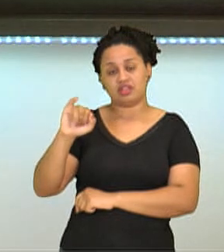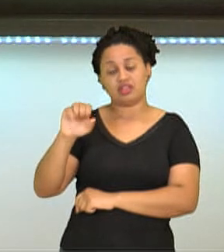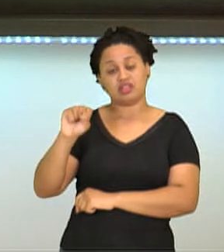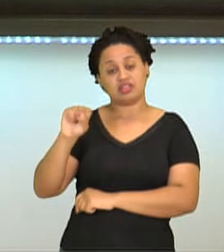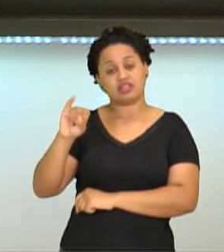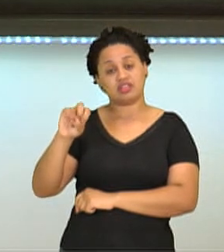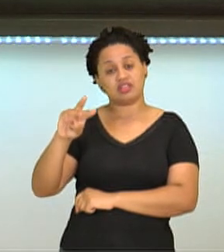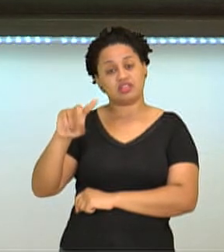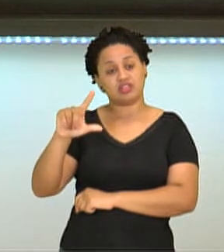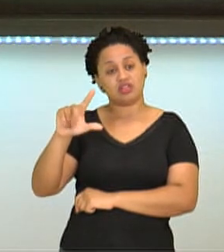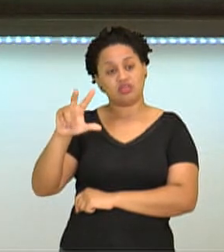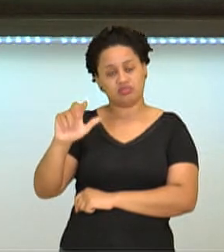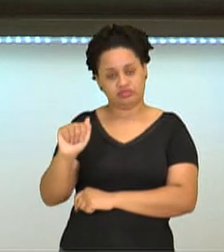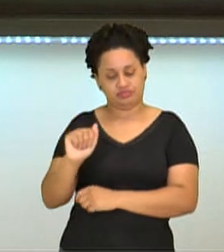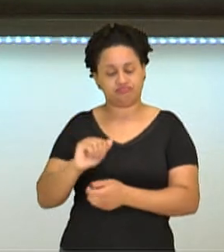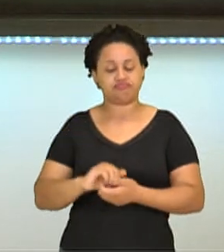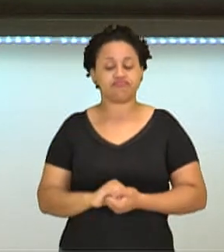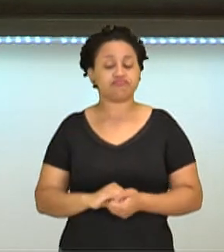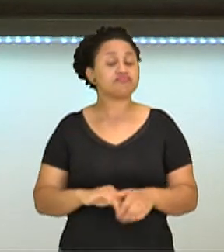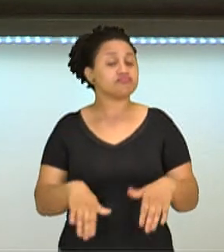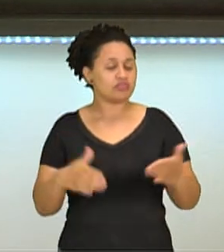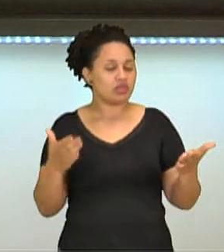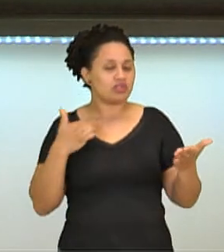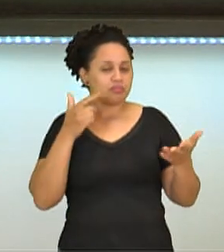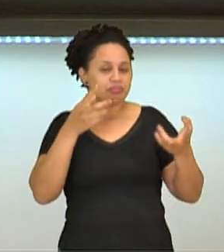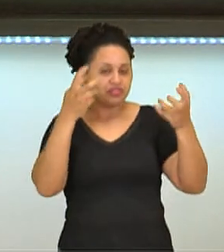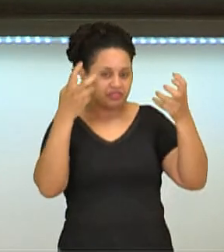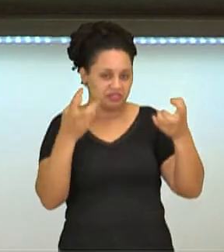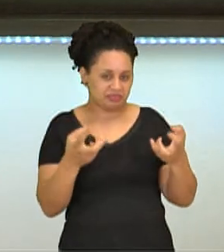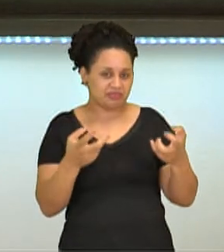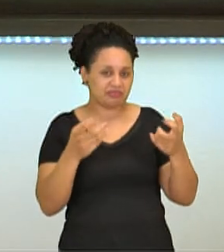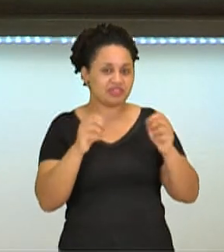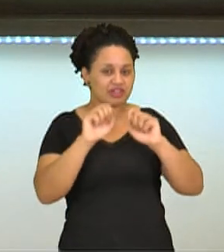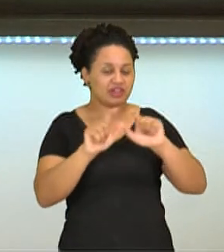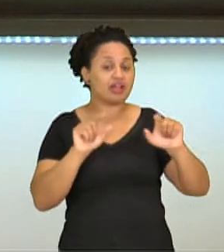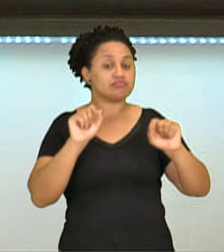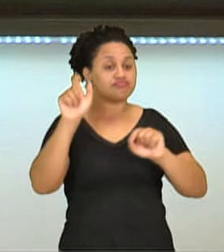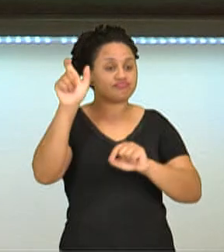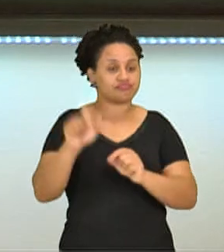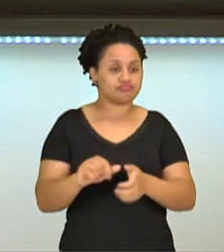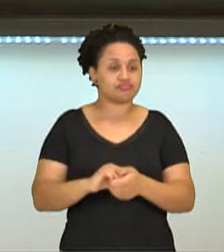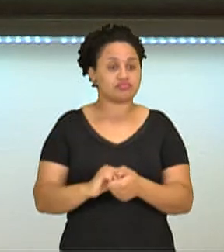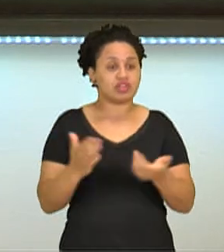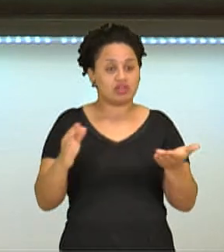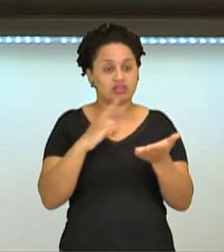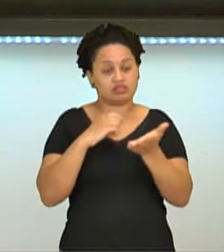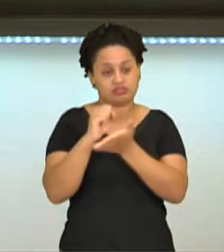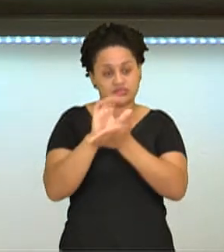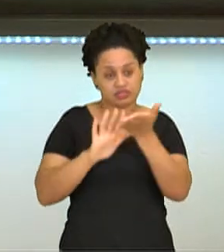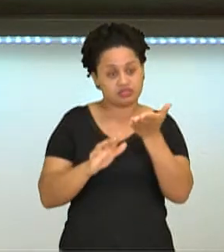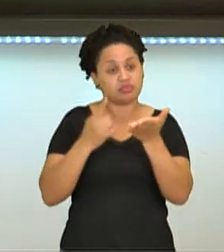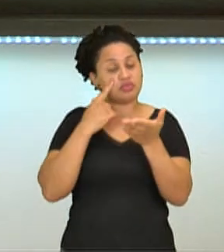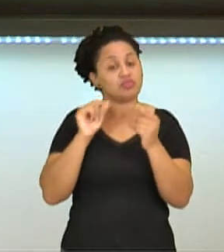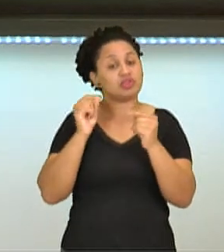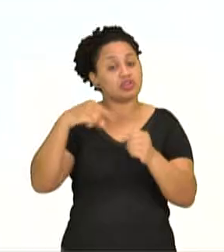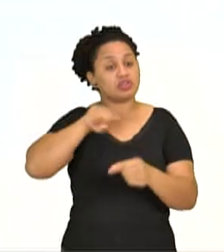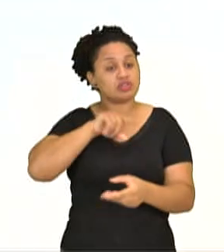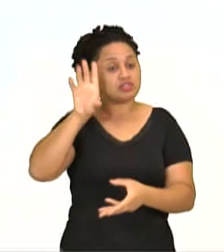ver. Nós temos um exercício para nós vermos o que nós conseguimos entender de todo esse